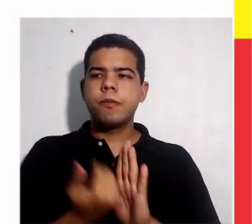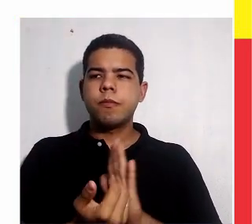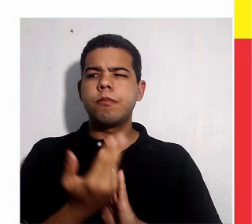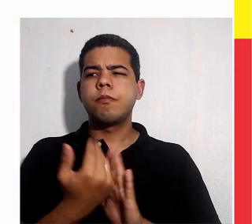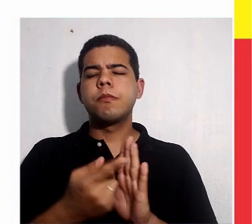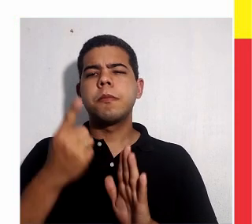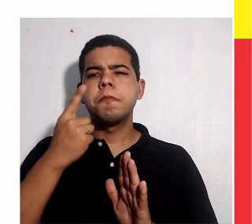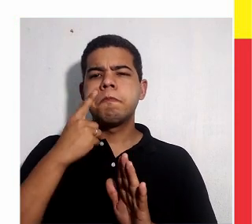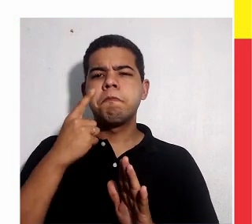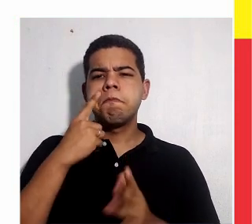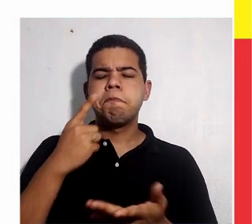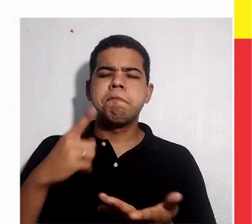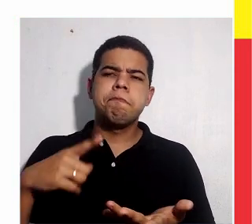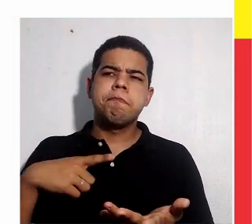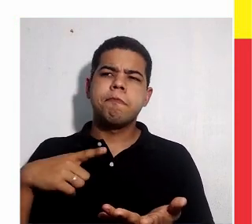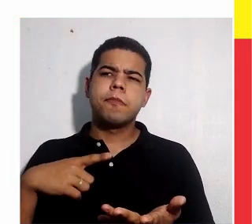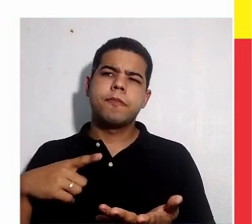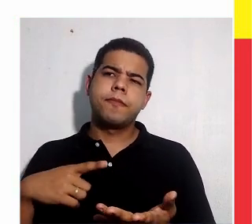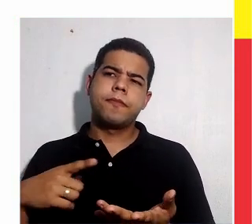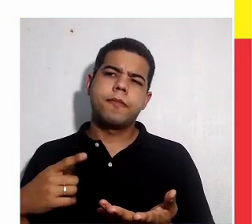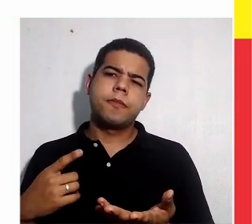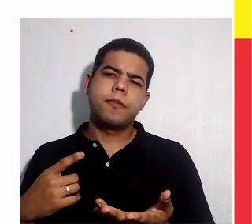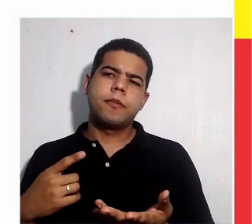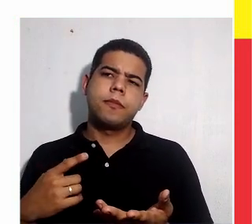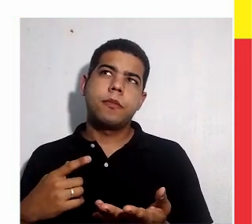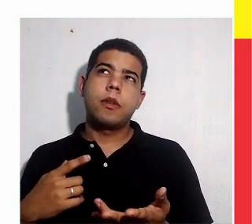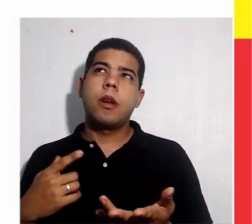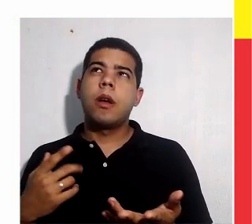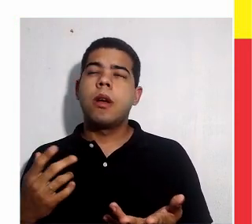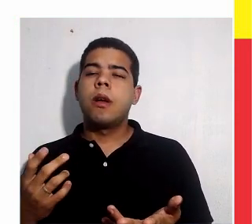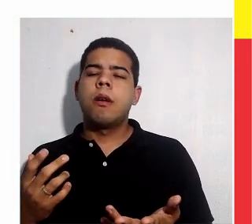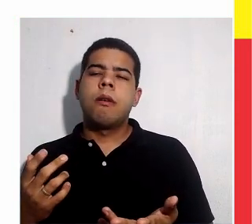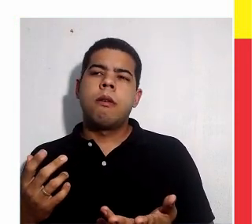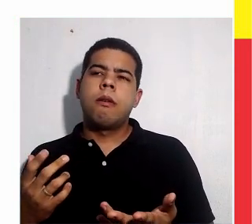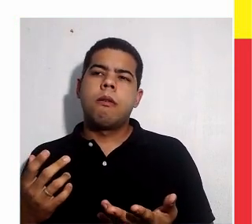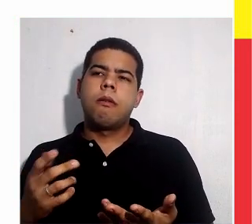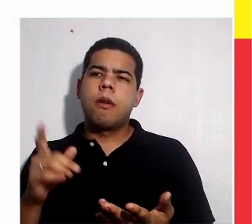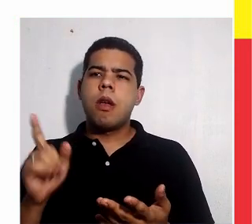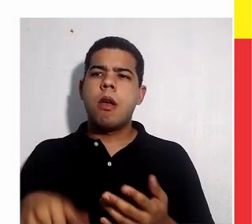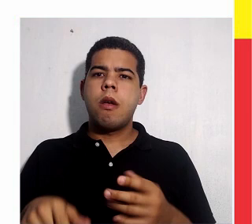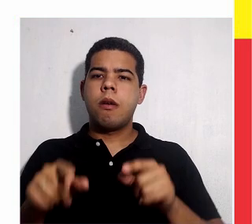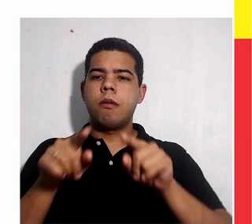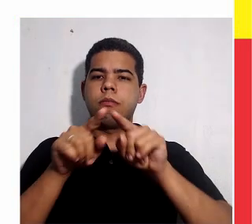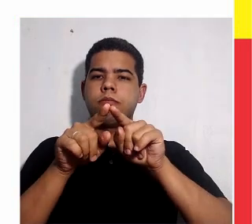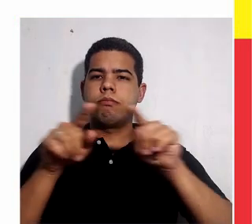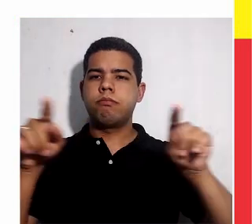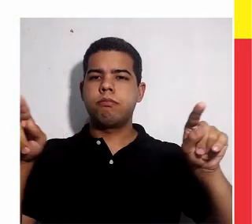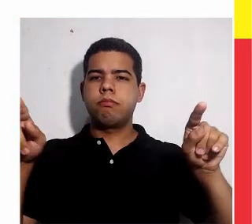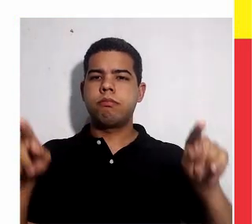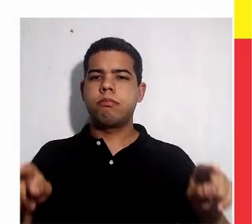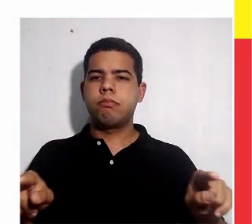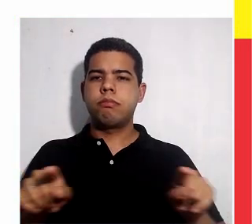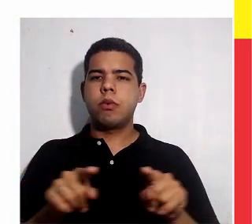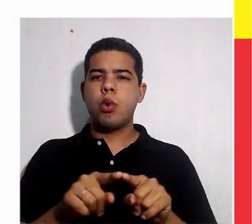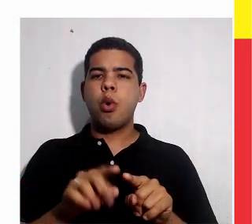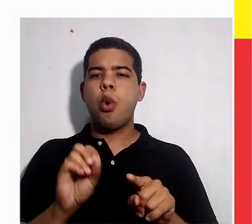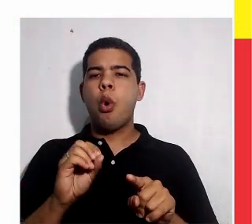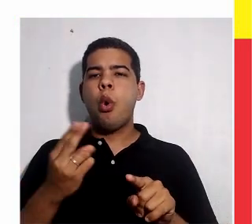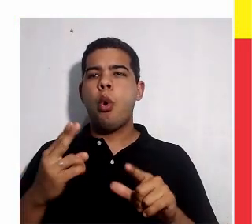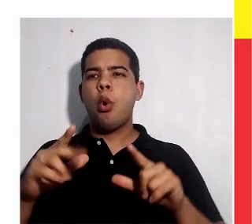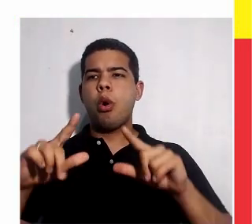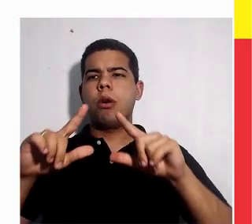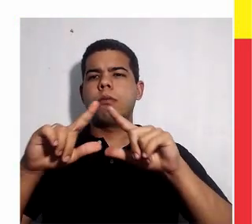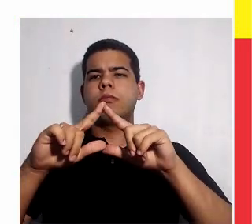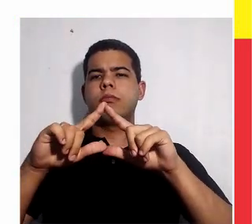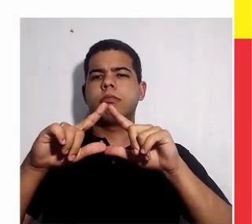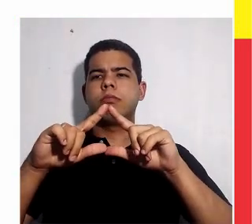e você vê que esta figura, de fato, não é simplesmente um retângulo ou um triângulo. Então,